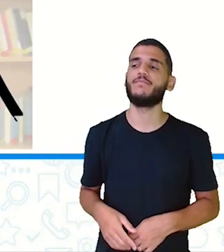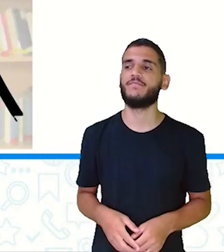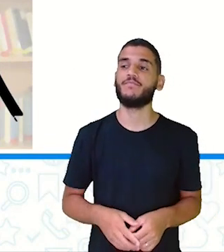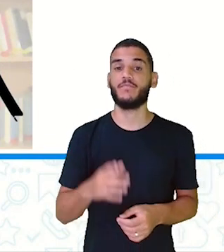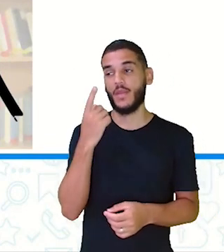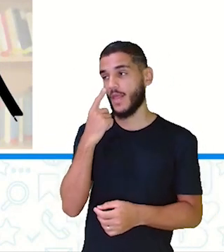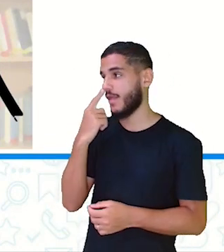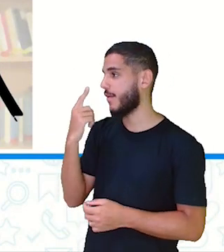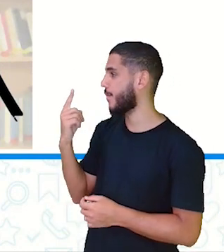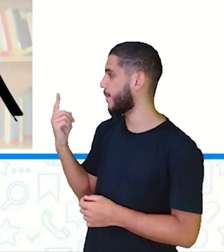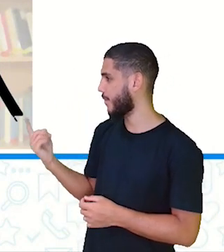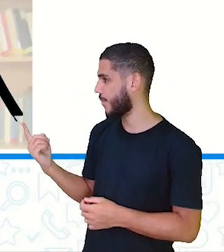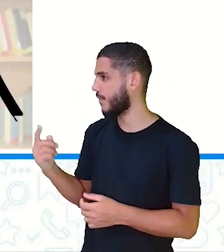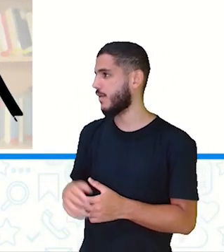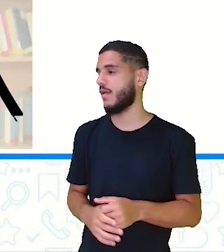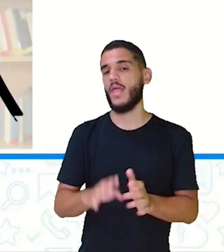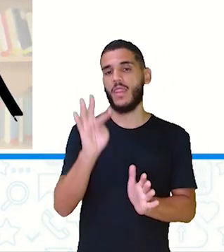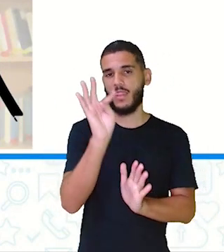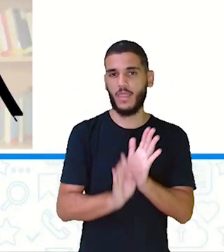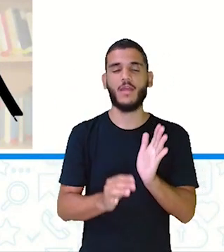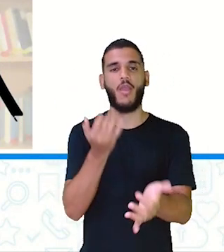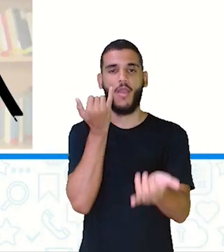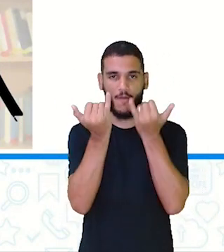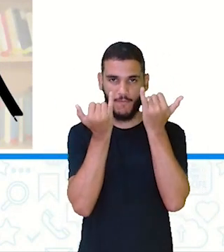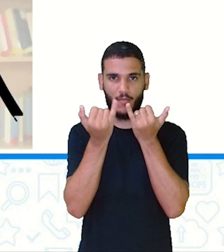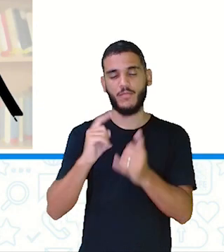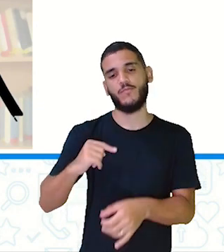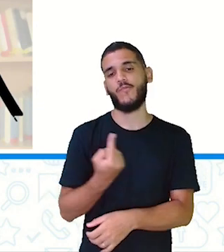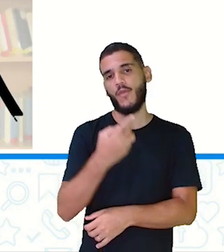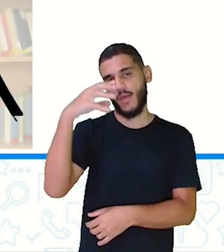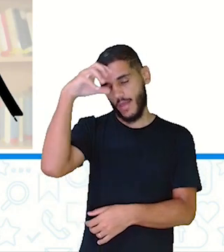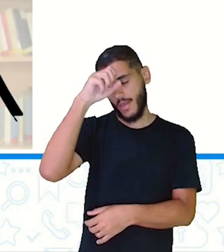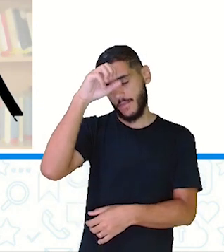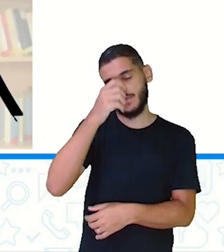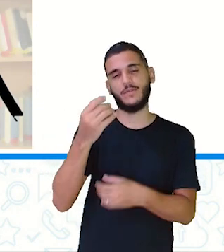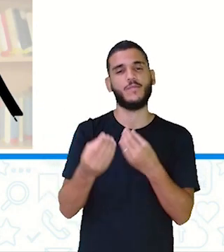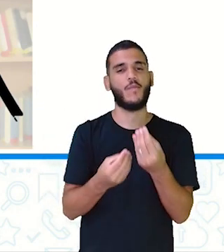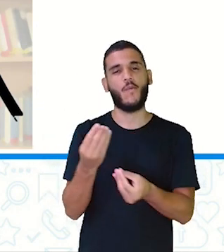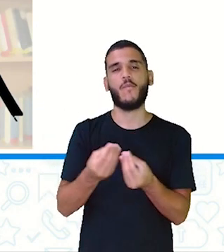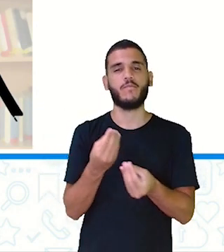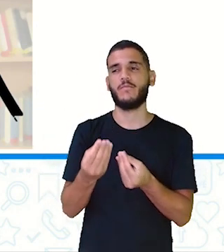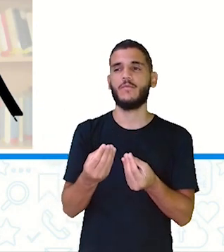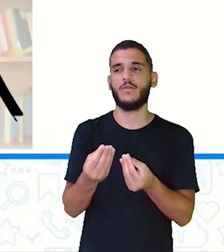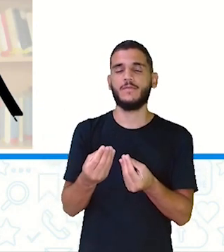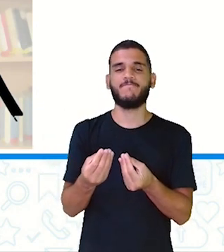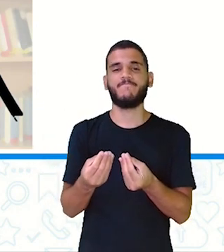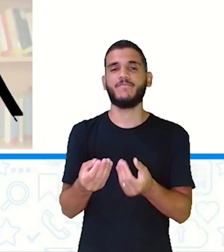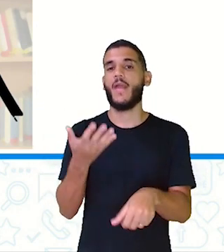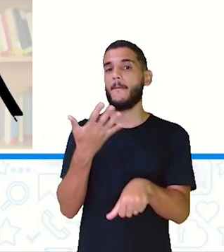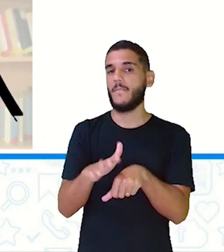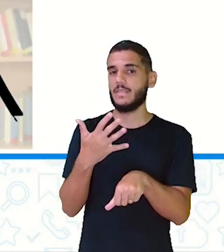Exemplos de textos informativos. Agora nós vamos aprender aí de forma prática os